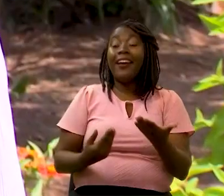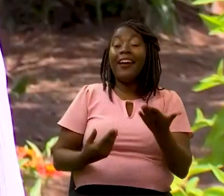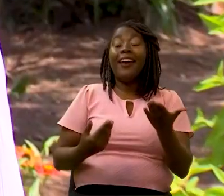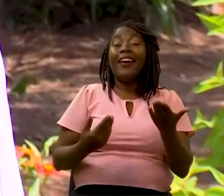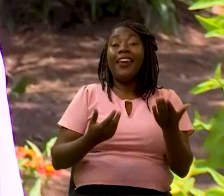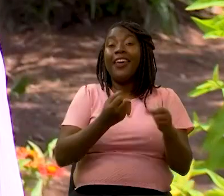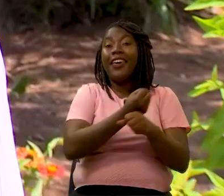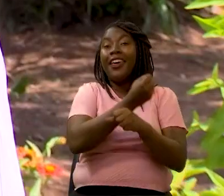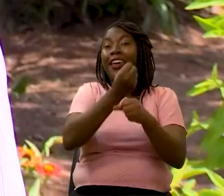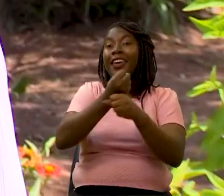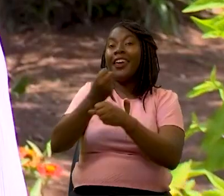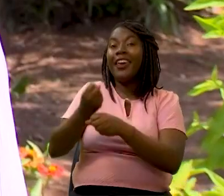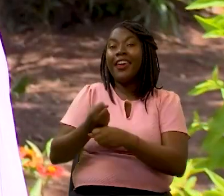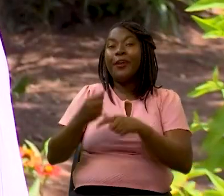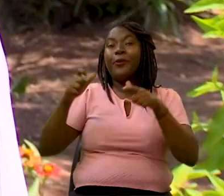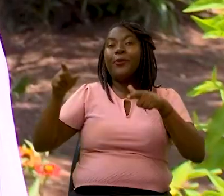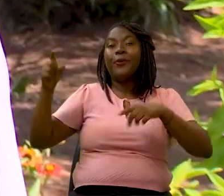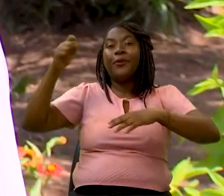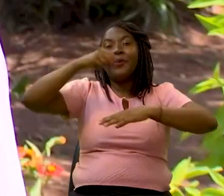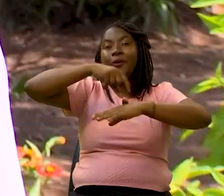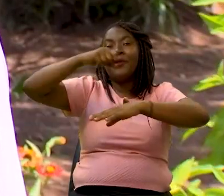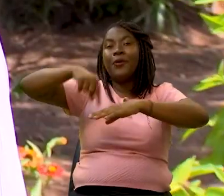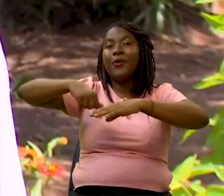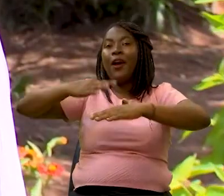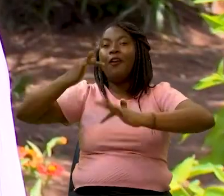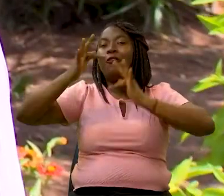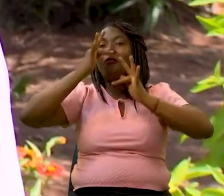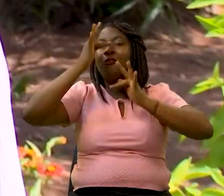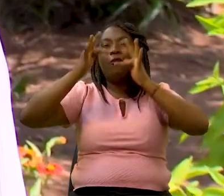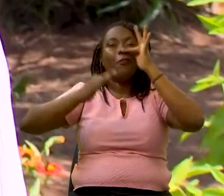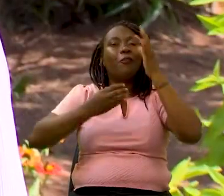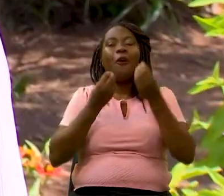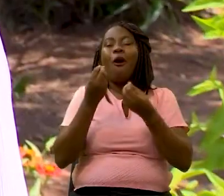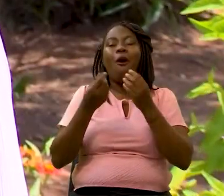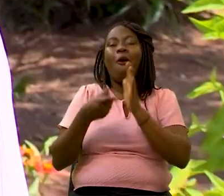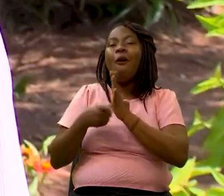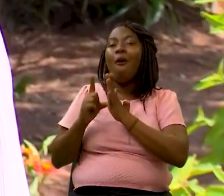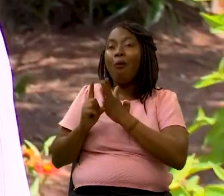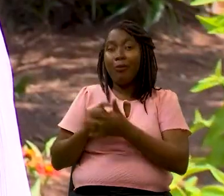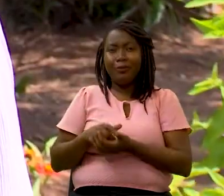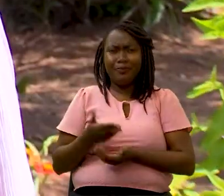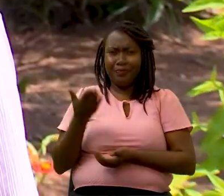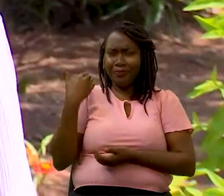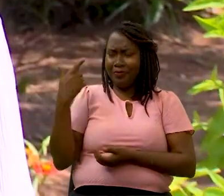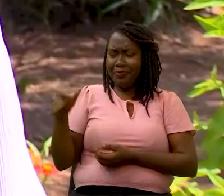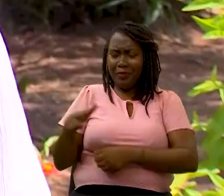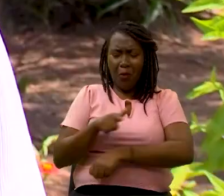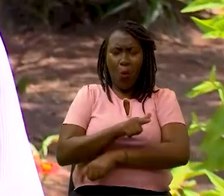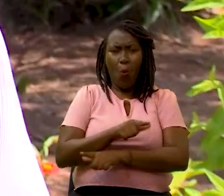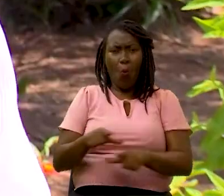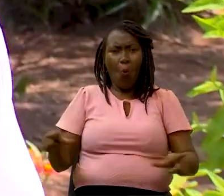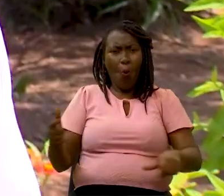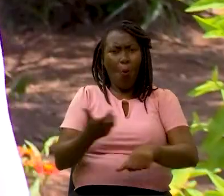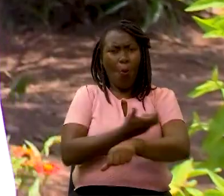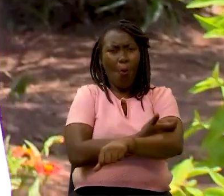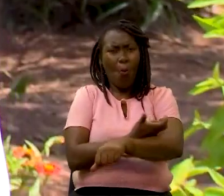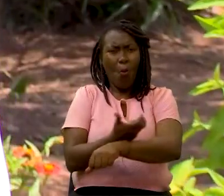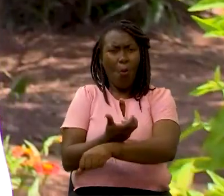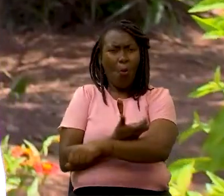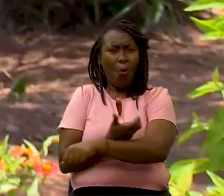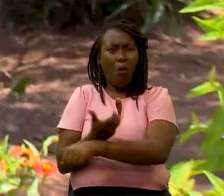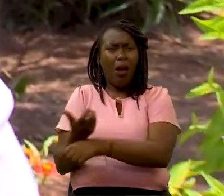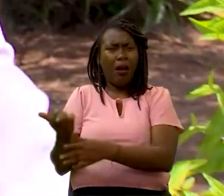estão construindo aqui, esse lugar onde você plantou as flores, como era antes de você começar esse plantio? Isso aqui era capim,